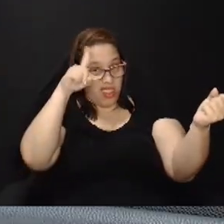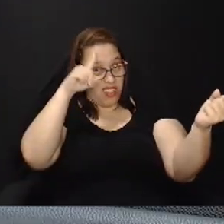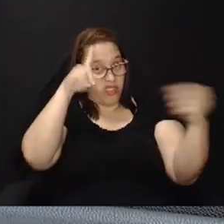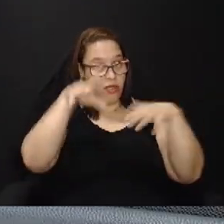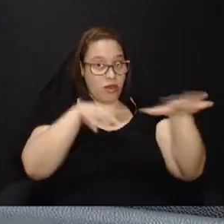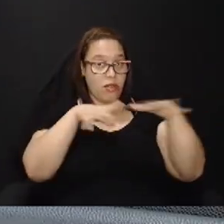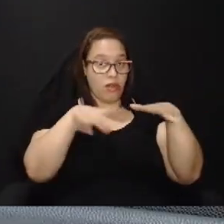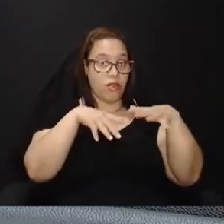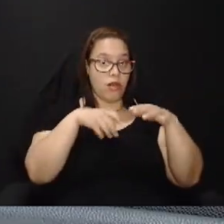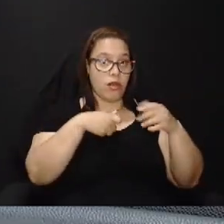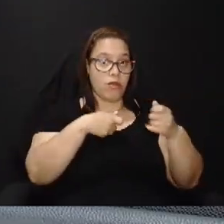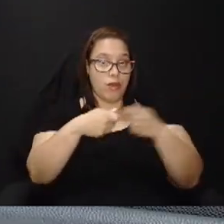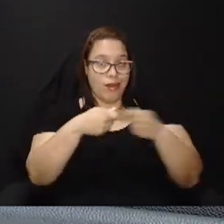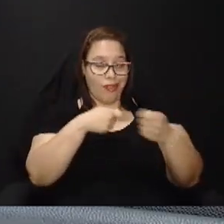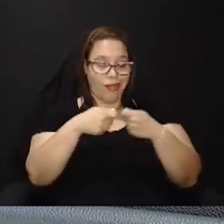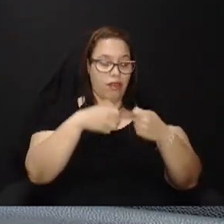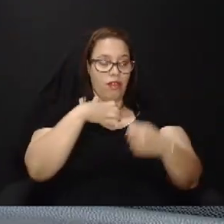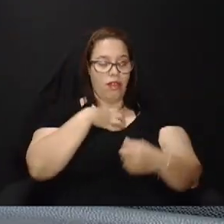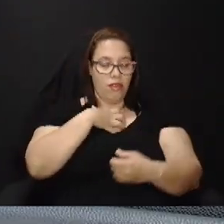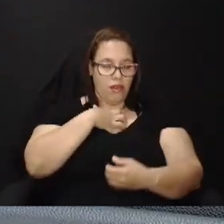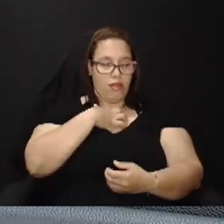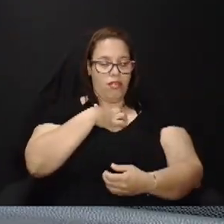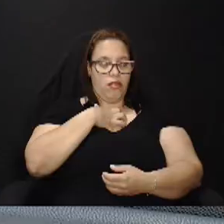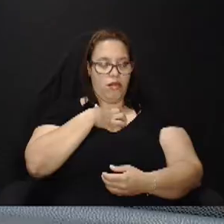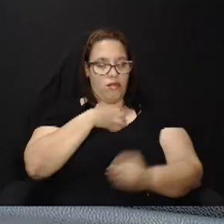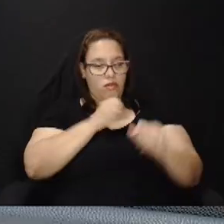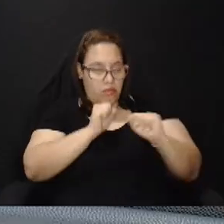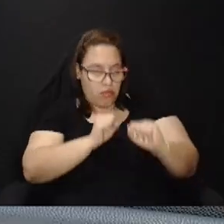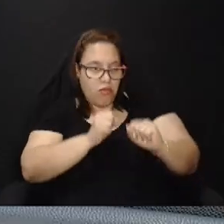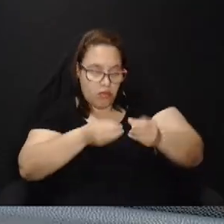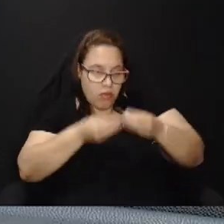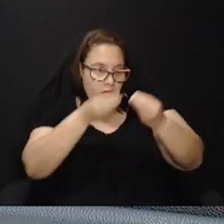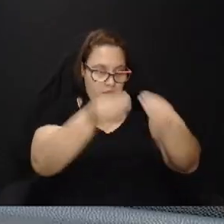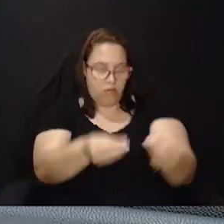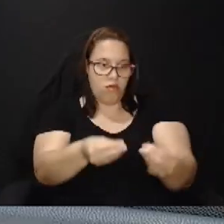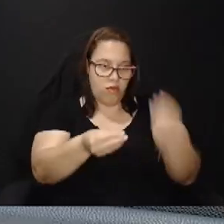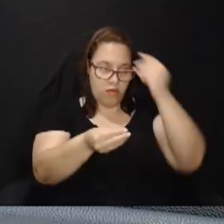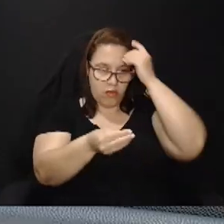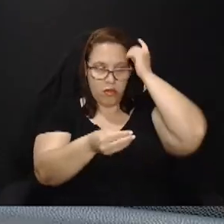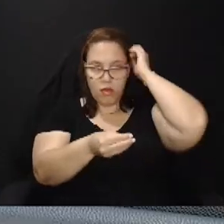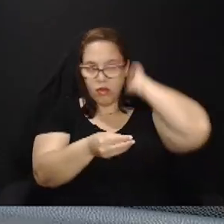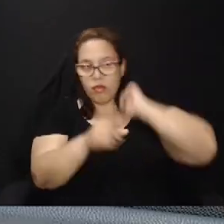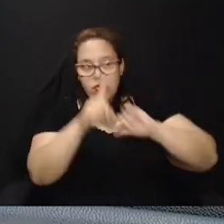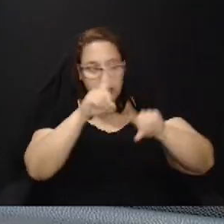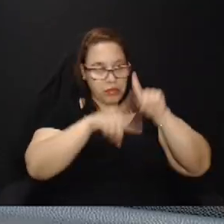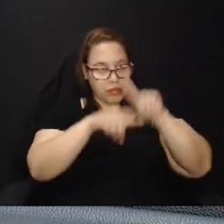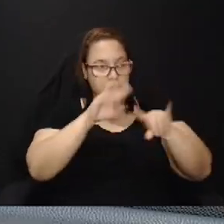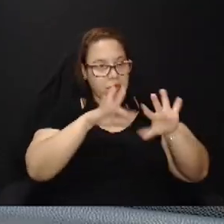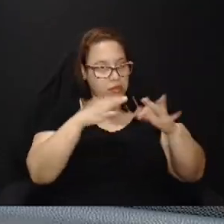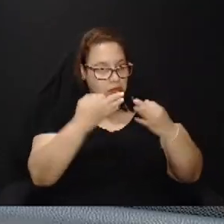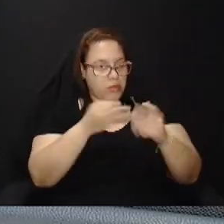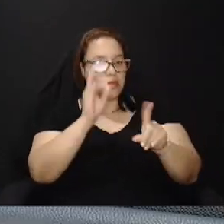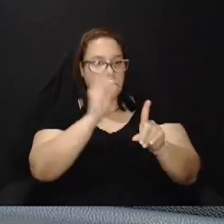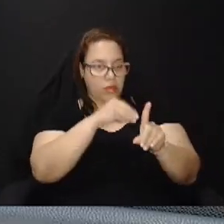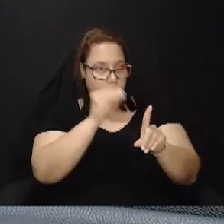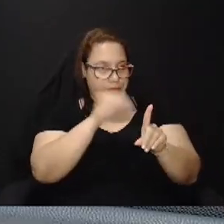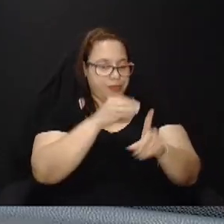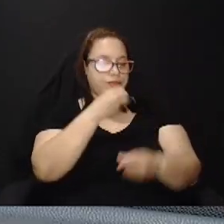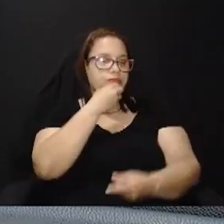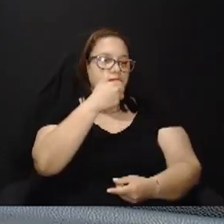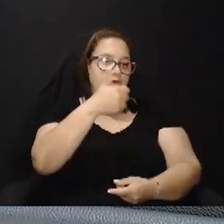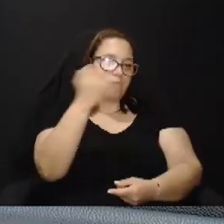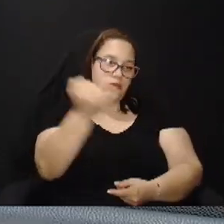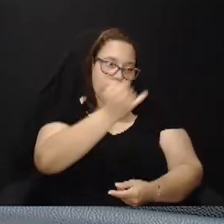desregulada, é muito importante. A gente poder fornecer esses equipamentos para essas famílias mais carentes seria muito importante, até